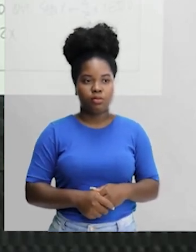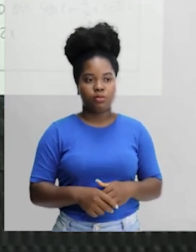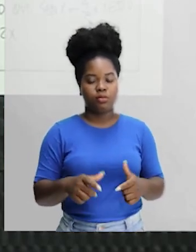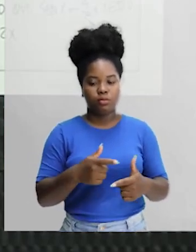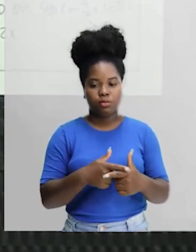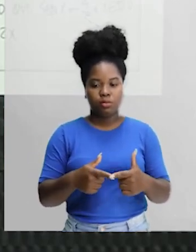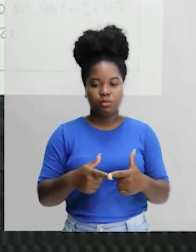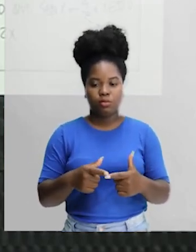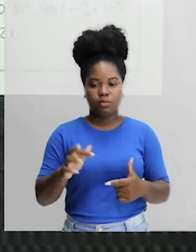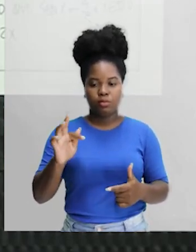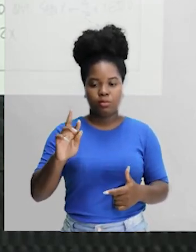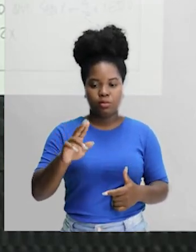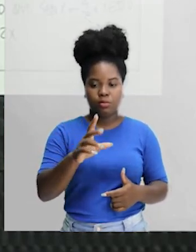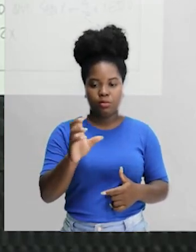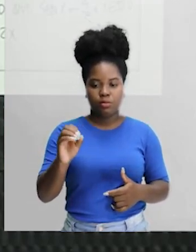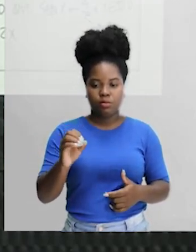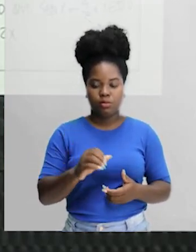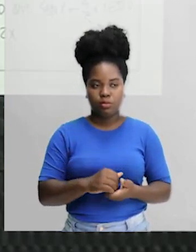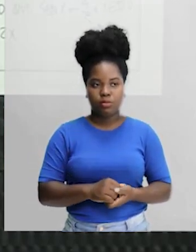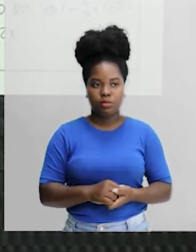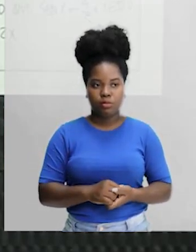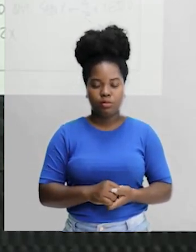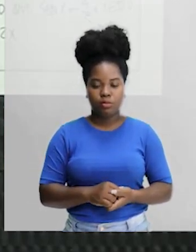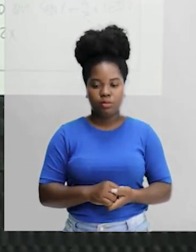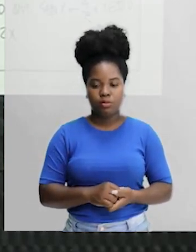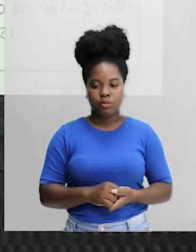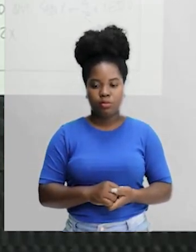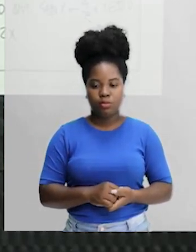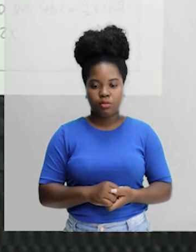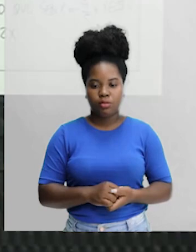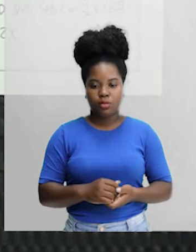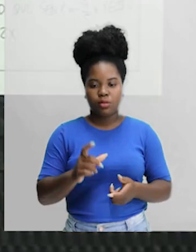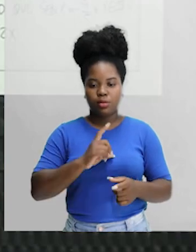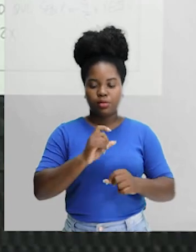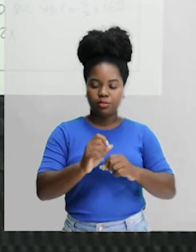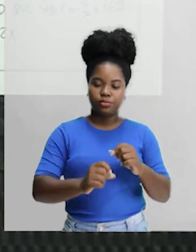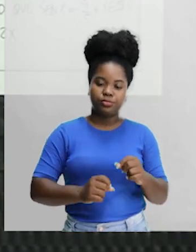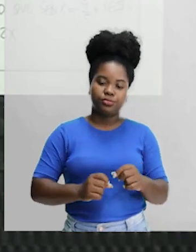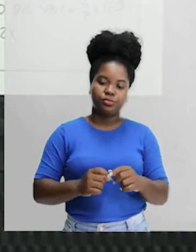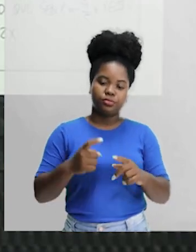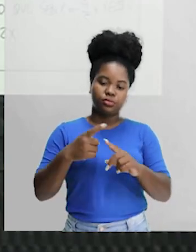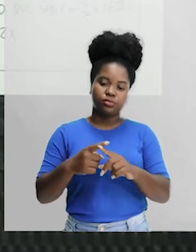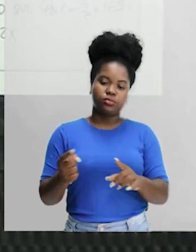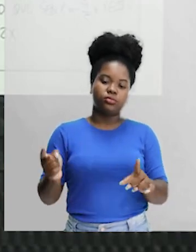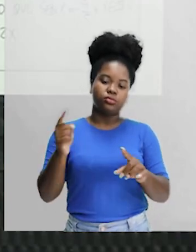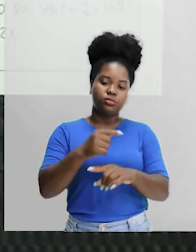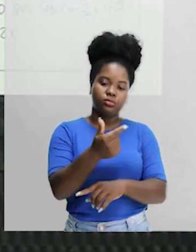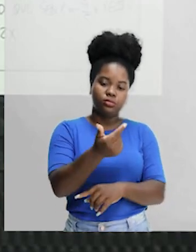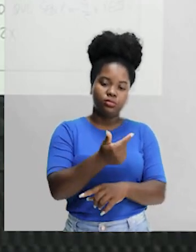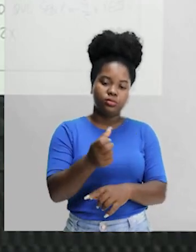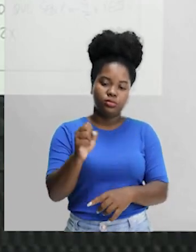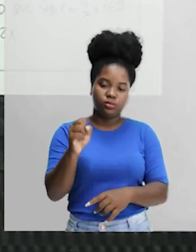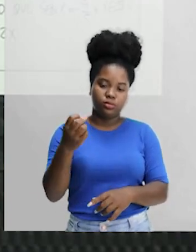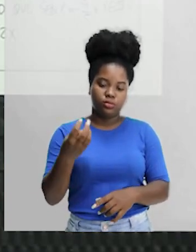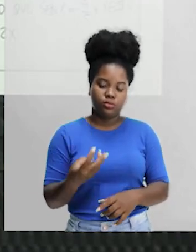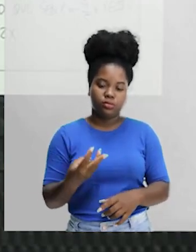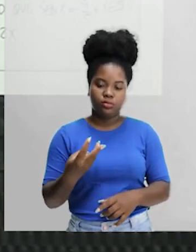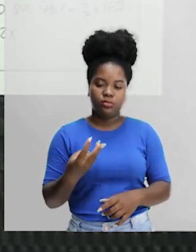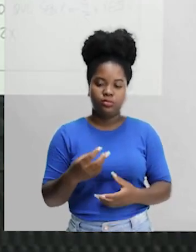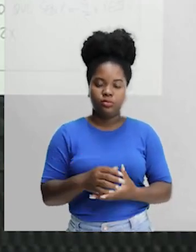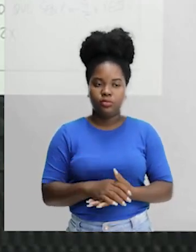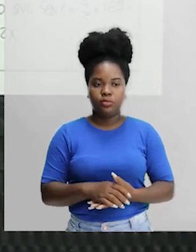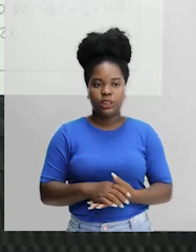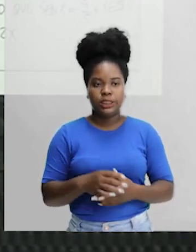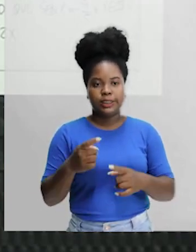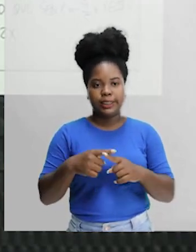Divisão de fração, né, turma? Conserva a primeira, multiplica pelo inverso da segunda. Vamos ter 8/3